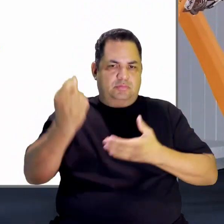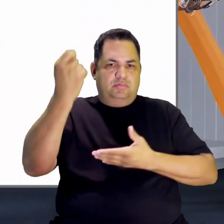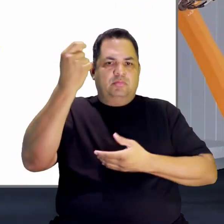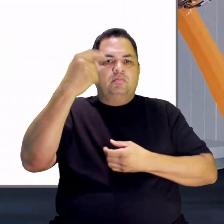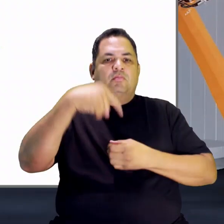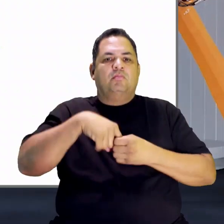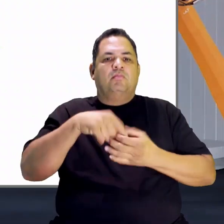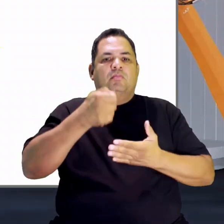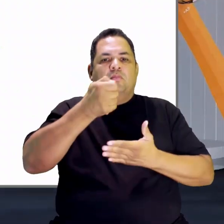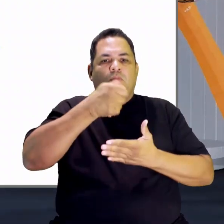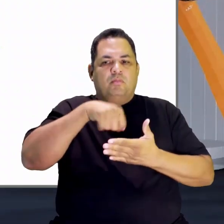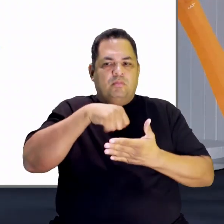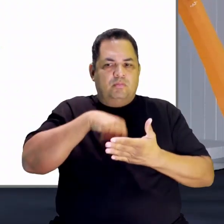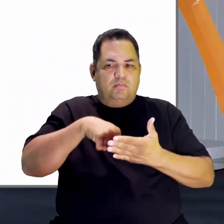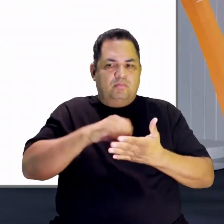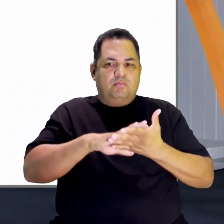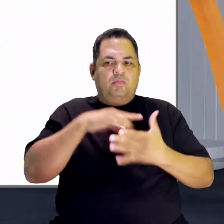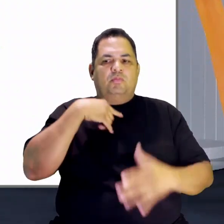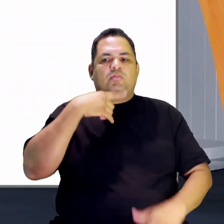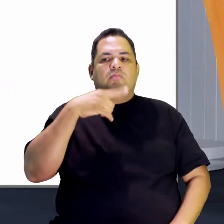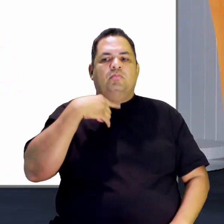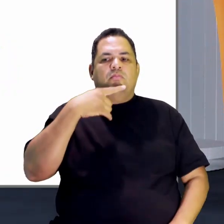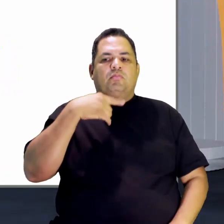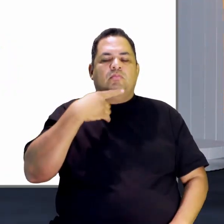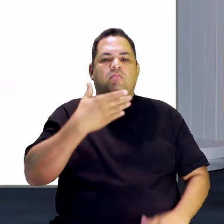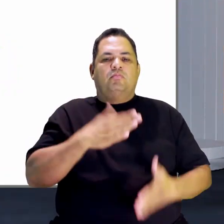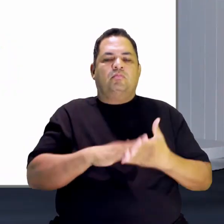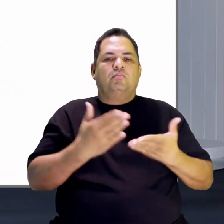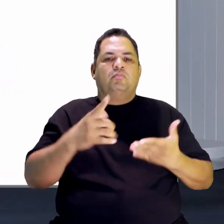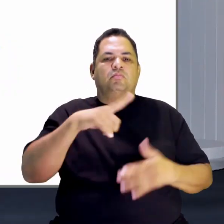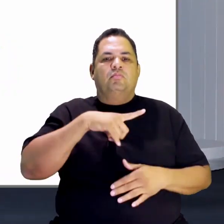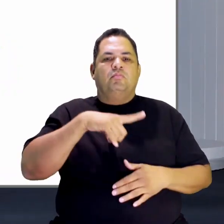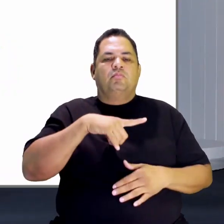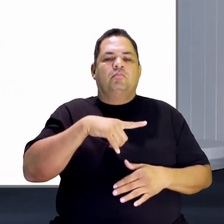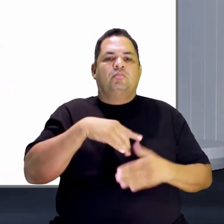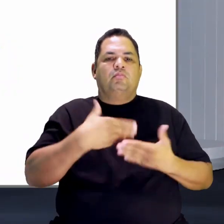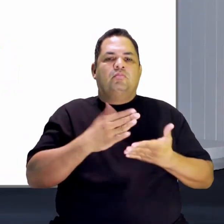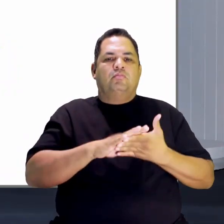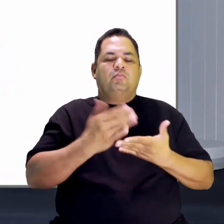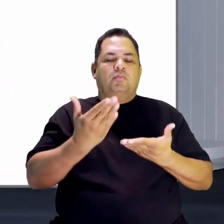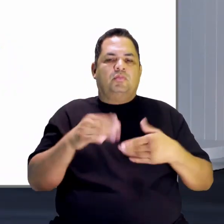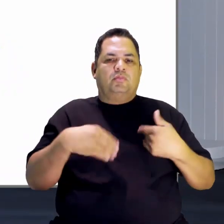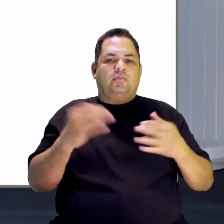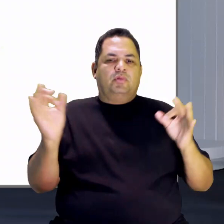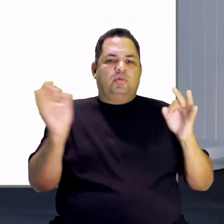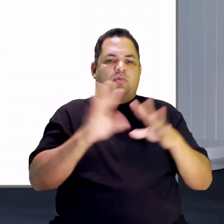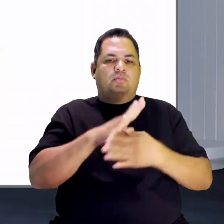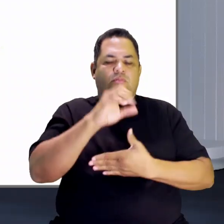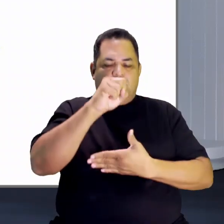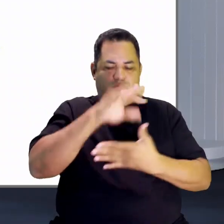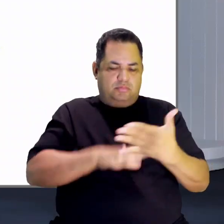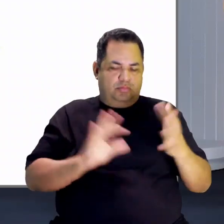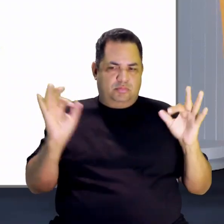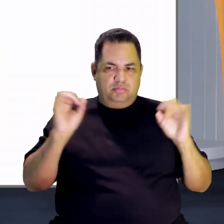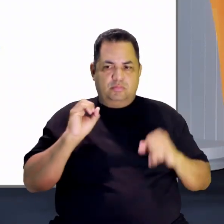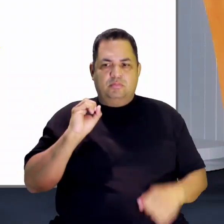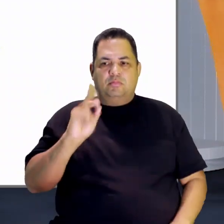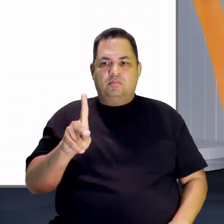volta para tirar as dúvidas que vocês possam ter tido durante a conclusão das atividades,